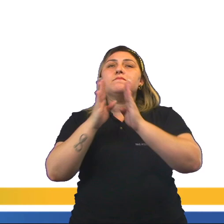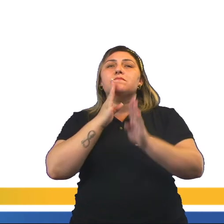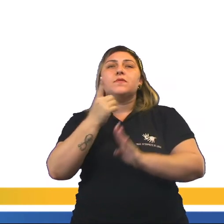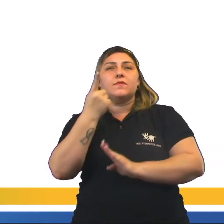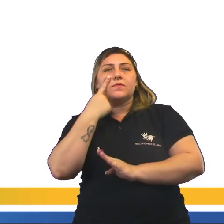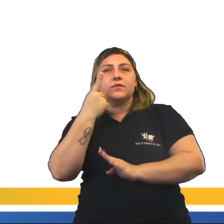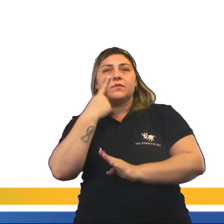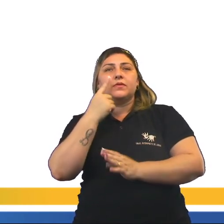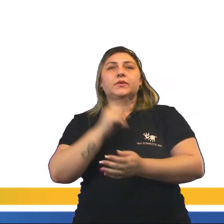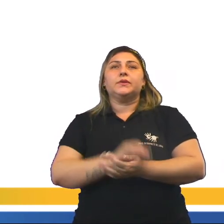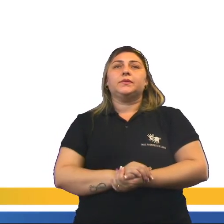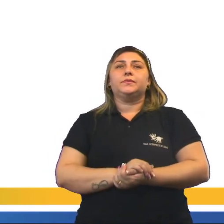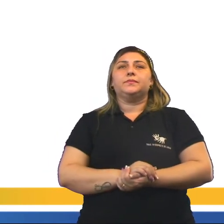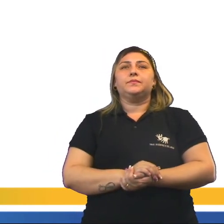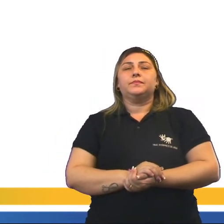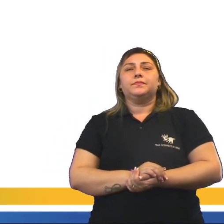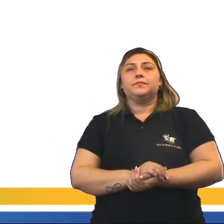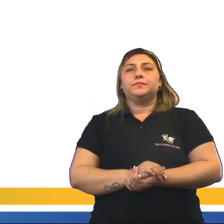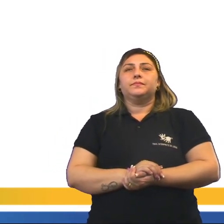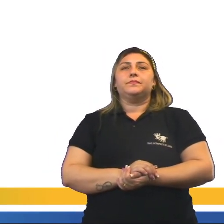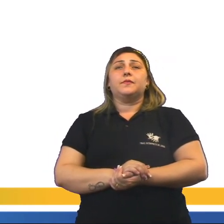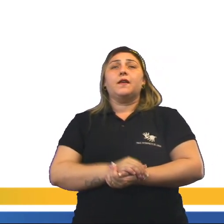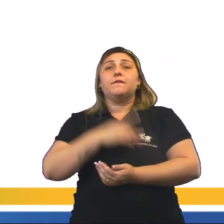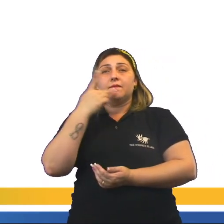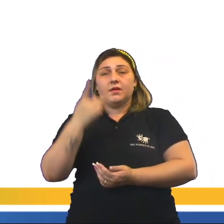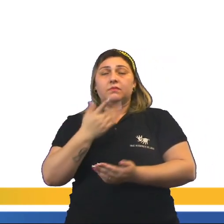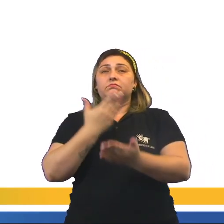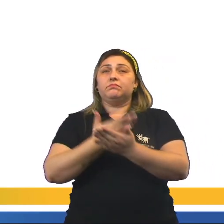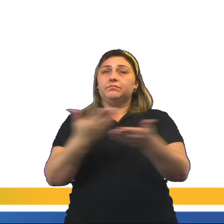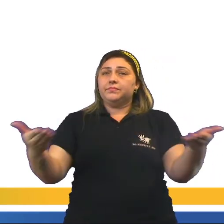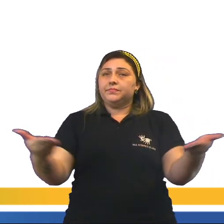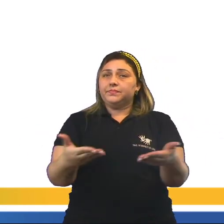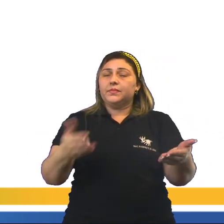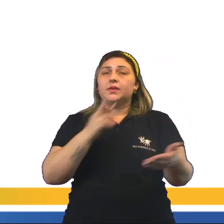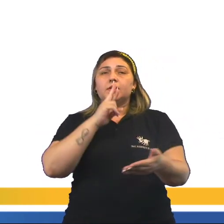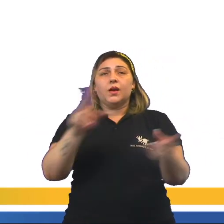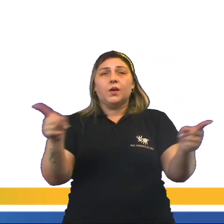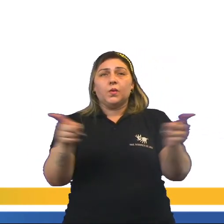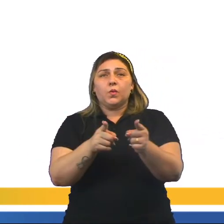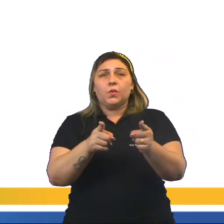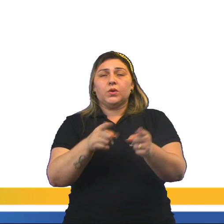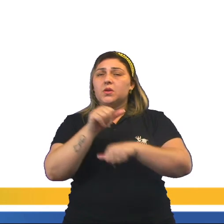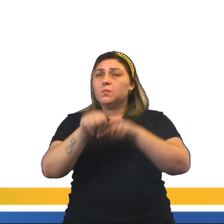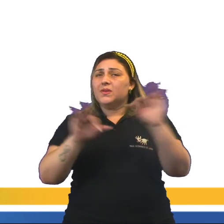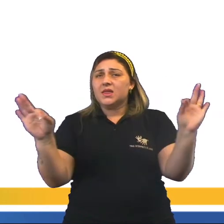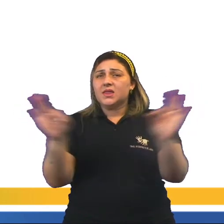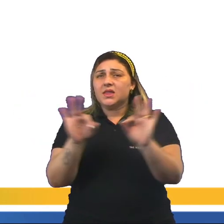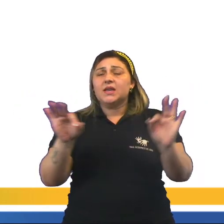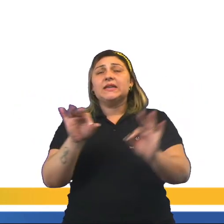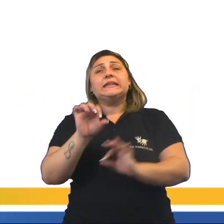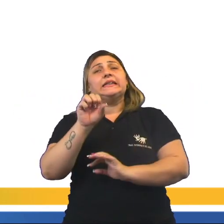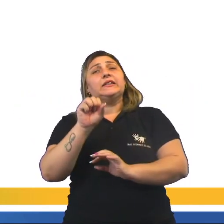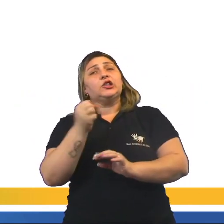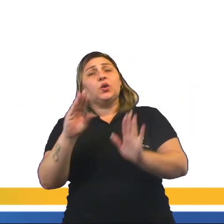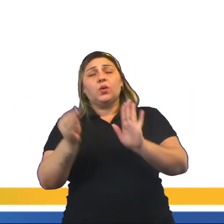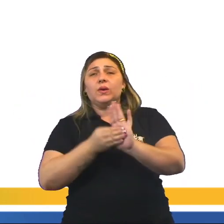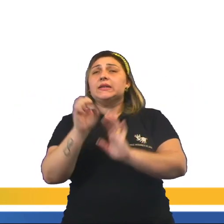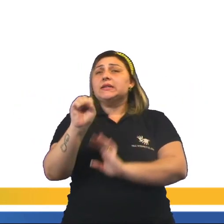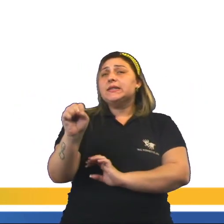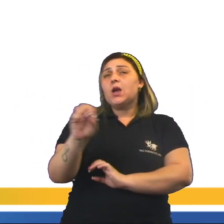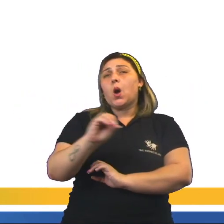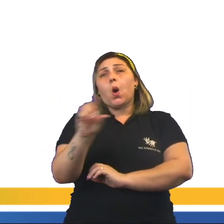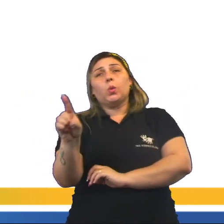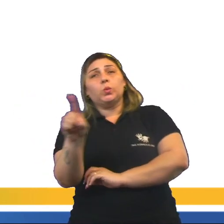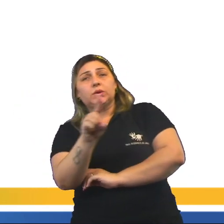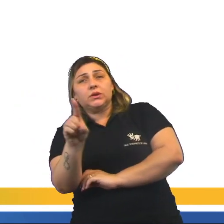pessoal, a resposta curta. Então, como nós falamos na aula de hoje, a resposta curta não muda, né? Então, vai ser sempre da mesma forma. A